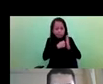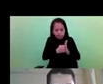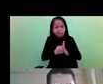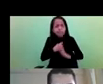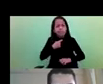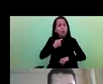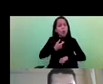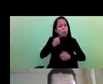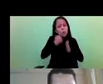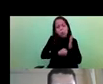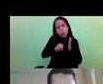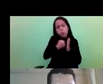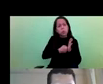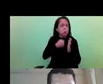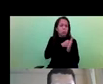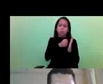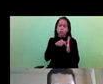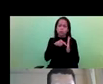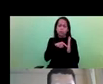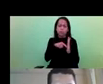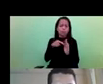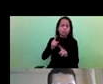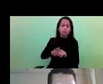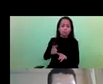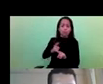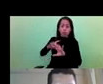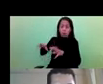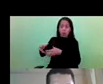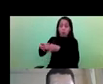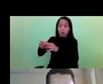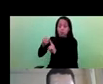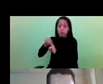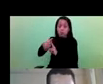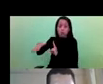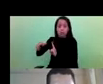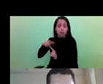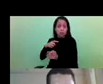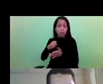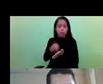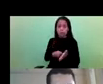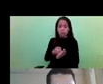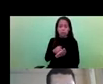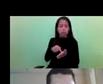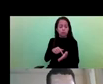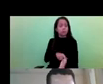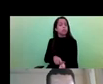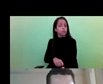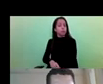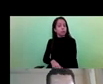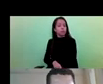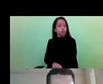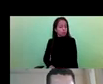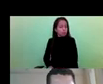poder instituído por uma classe social ou por classes sociais.